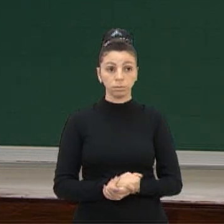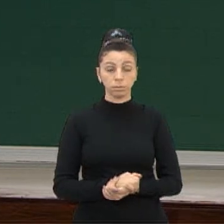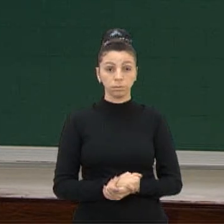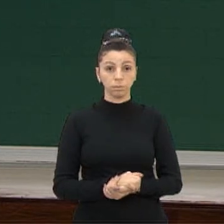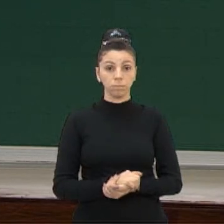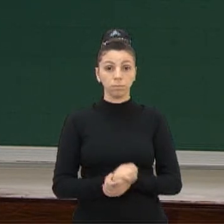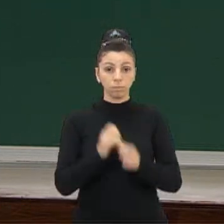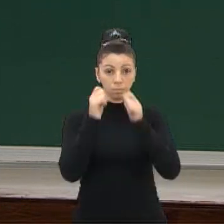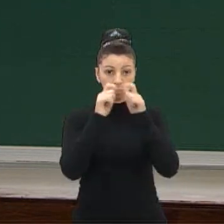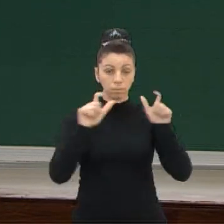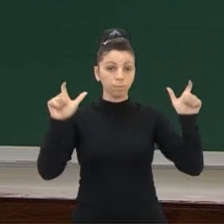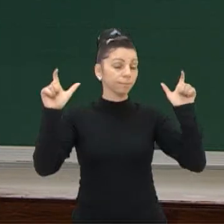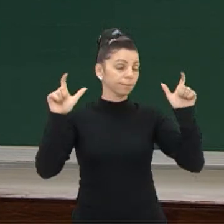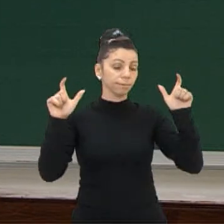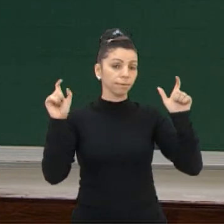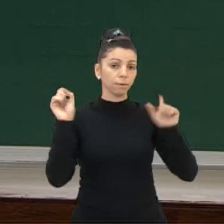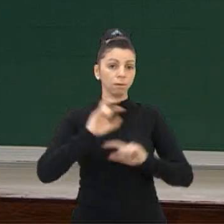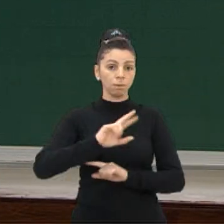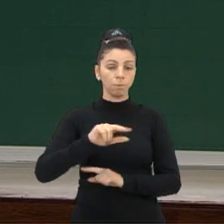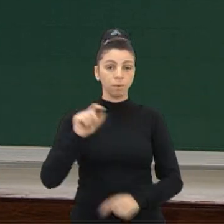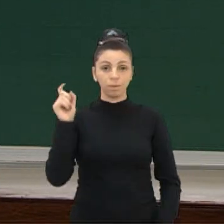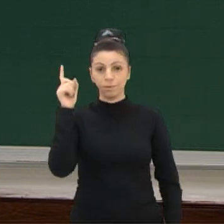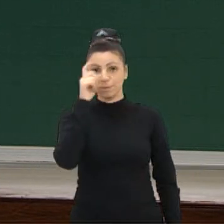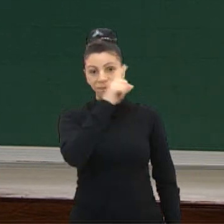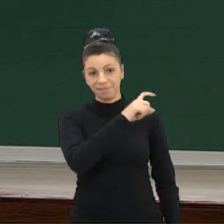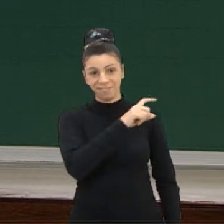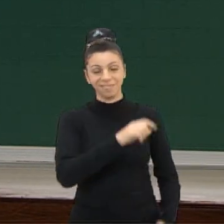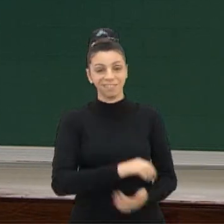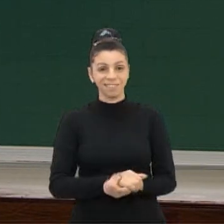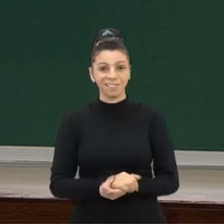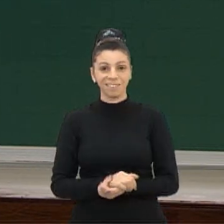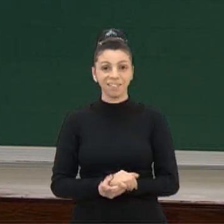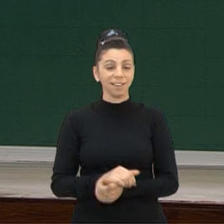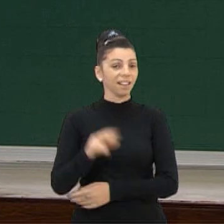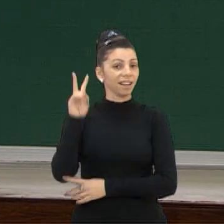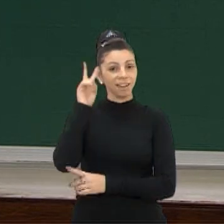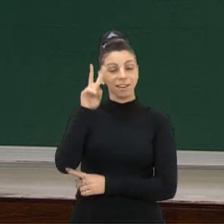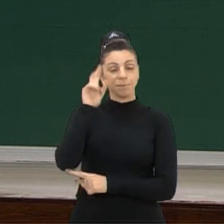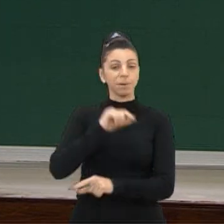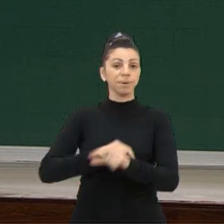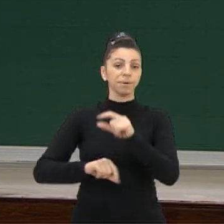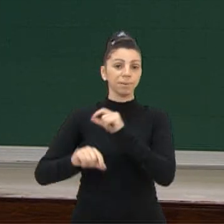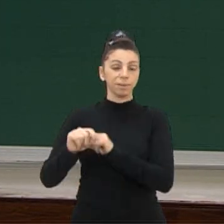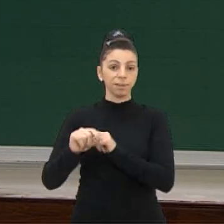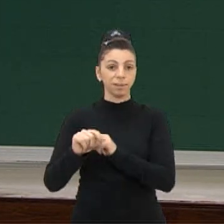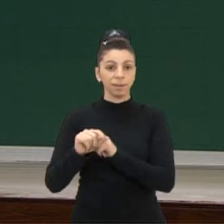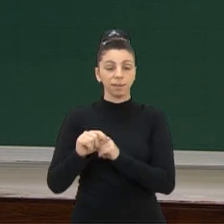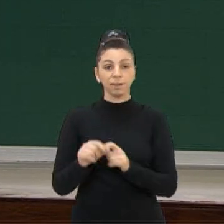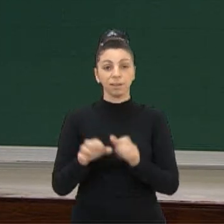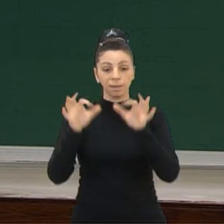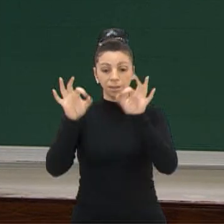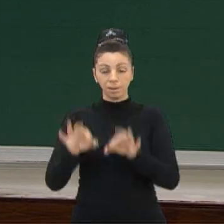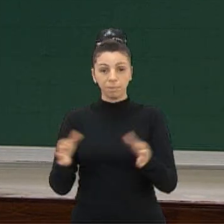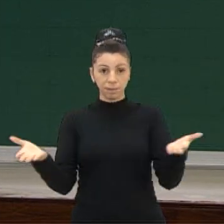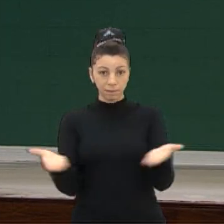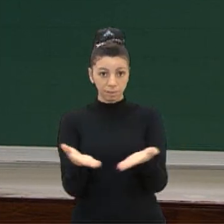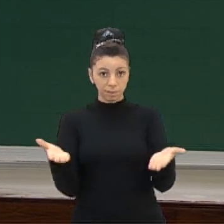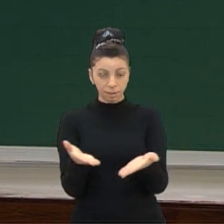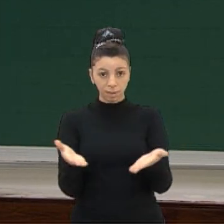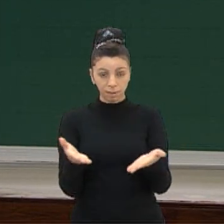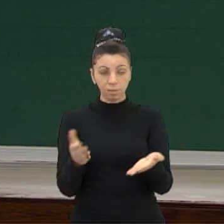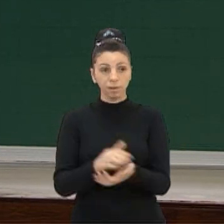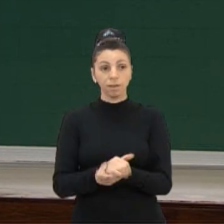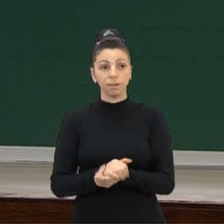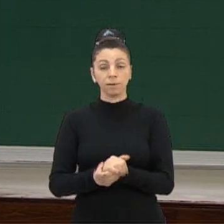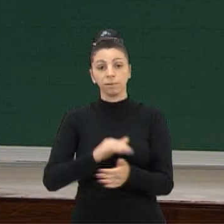prestar bastante atenção, não é muito difícil de compreender, né? É só se lembrar que eu pego o presente do indicativo, tiro o S no tu e no vós. E as demais